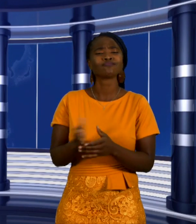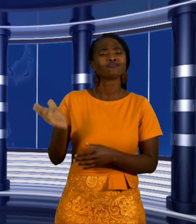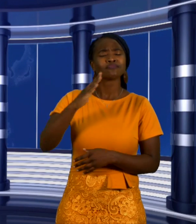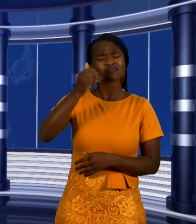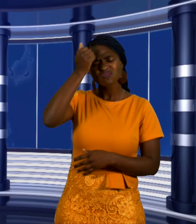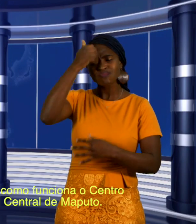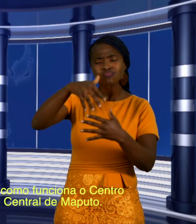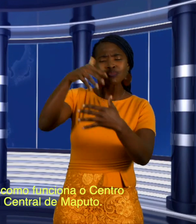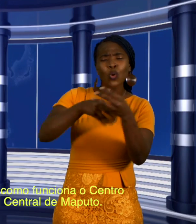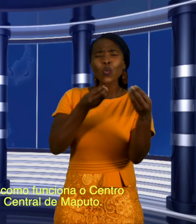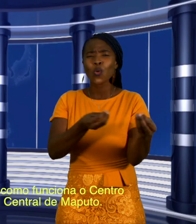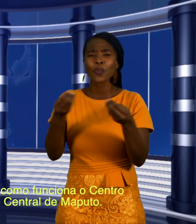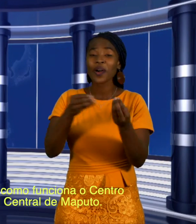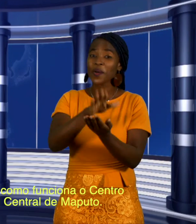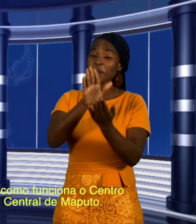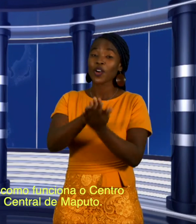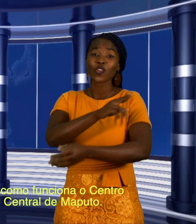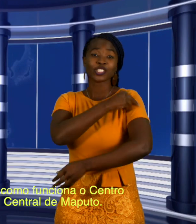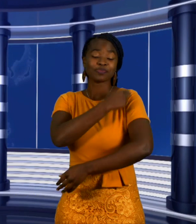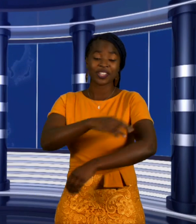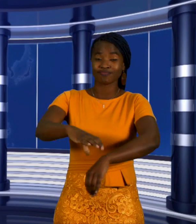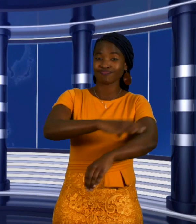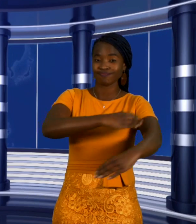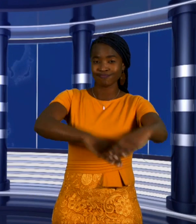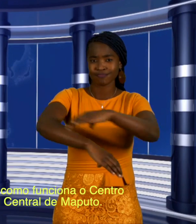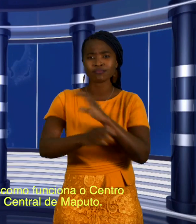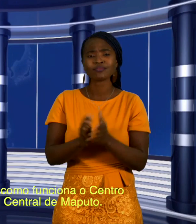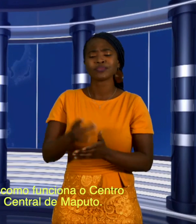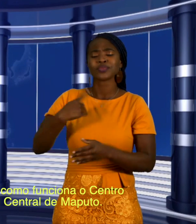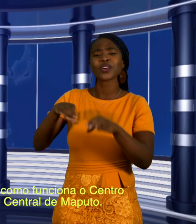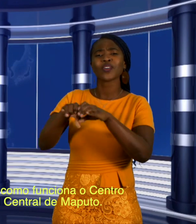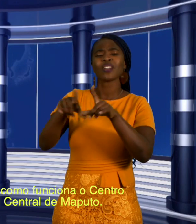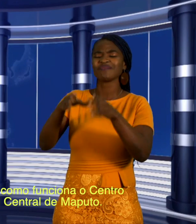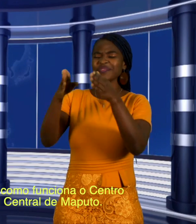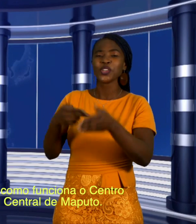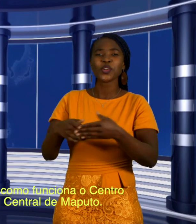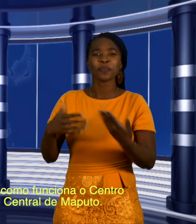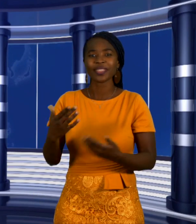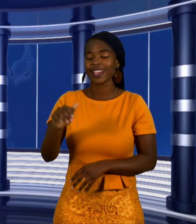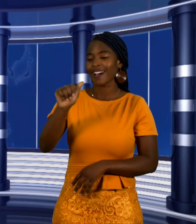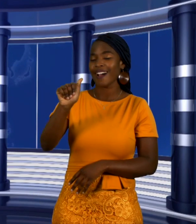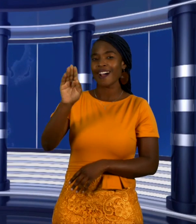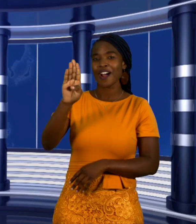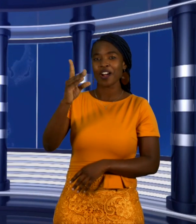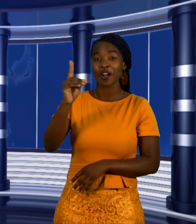Vamos, neste bloco, saber como funciona o Centro Ortopédico do Hospital Central do Maputo.